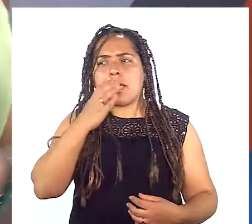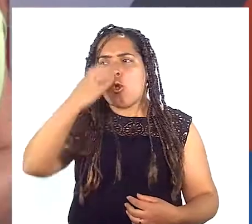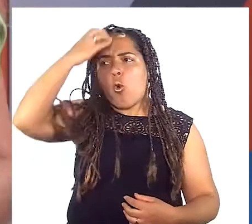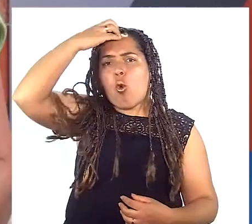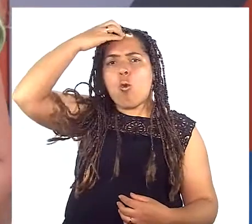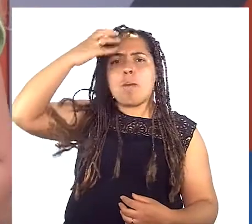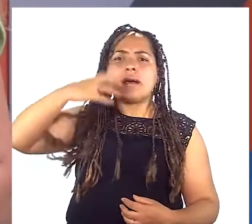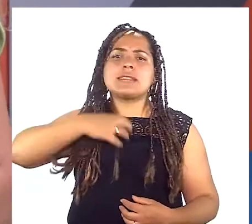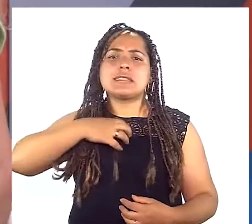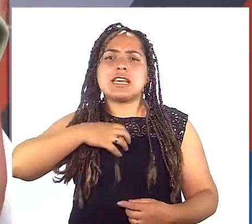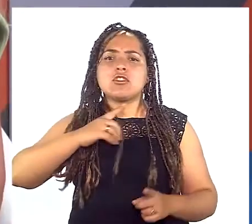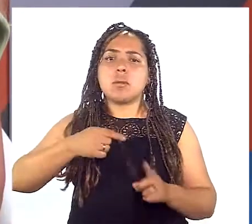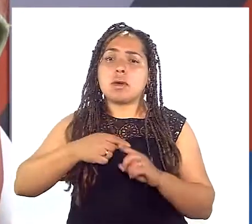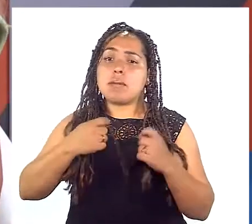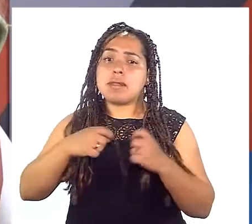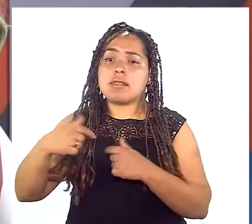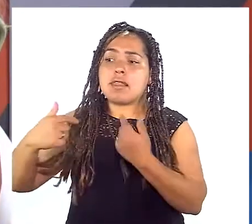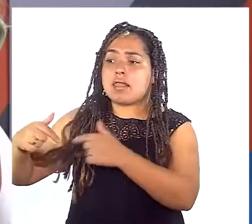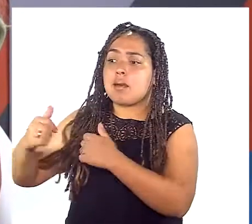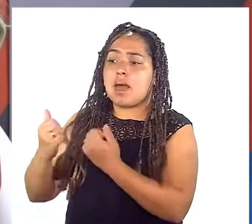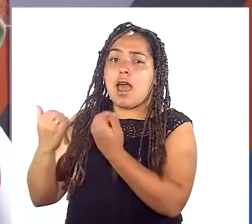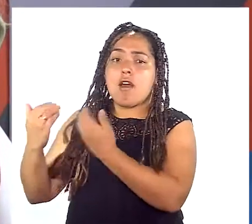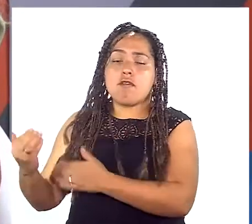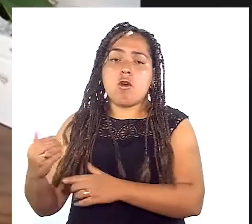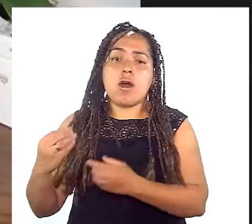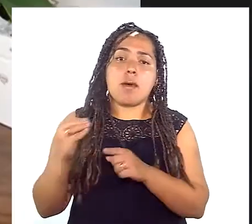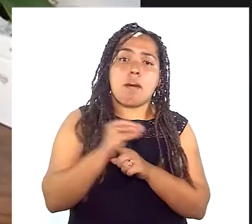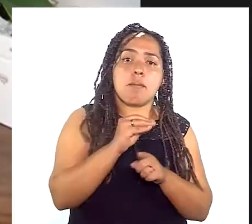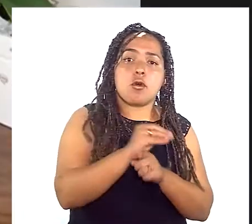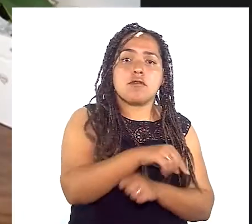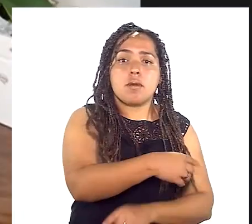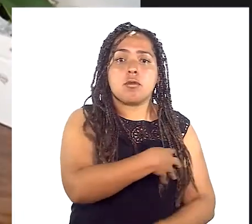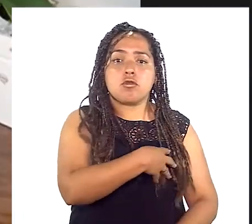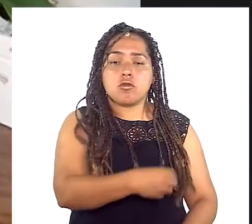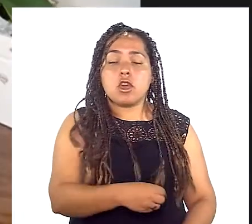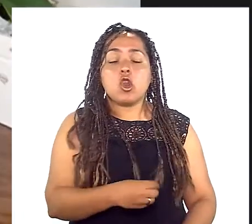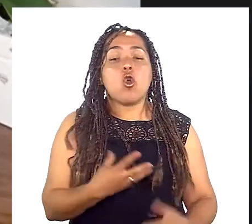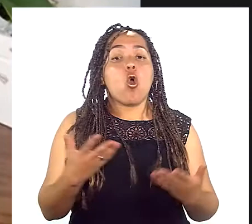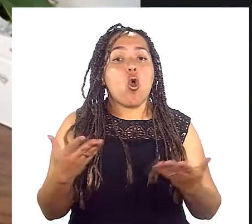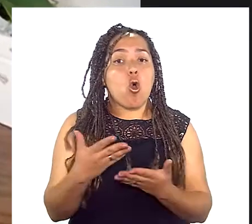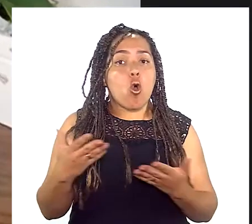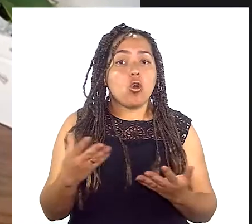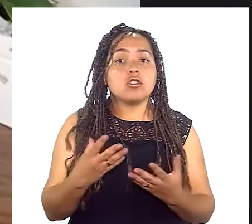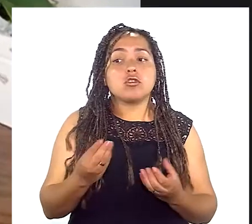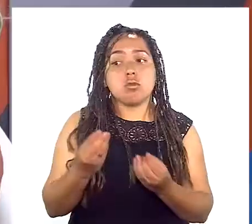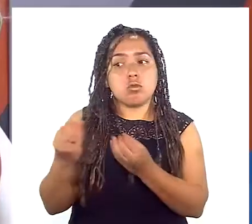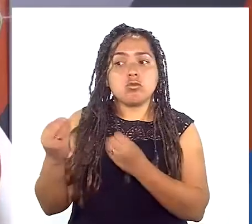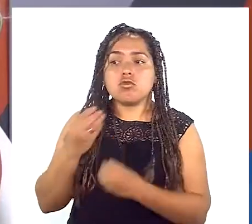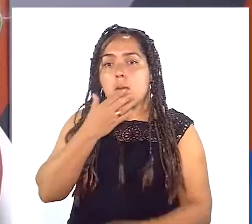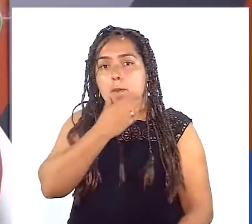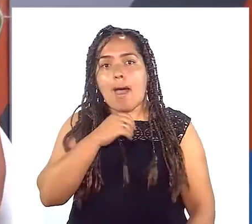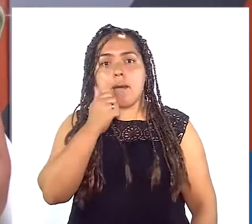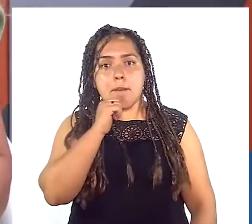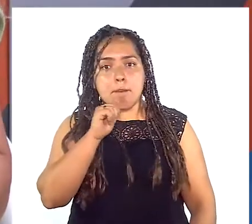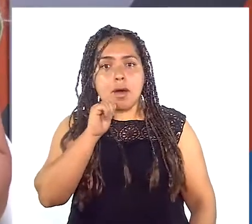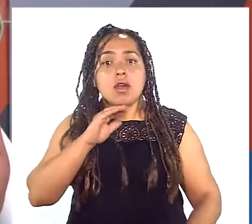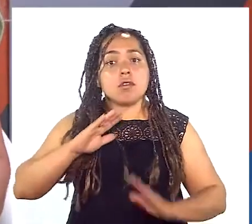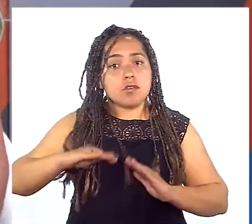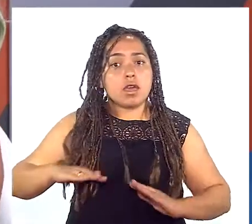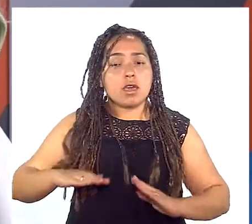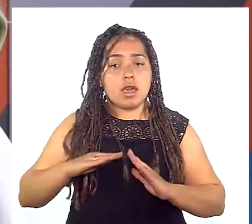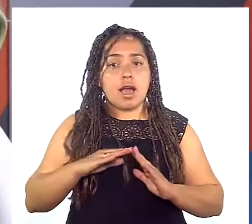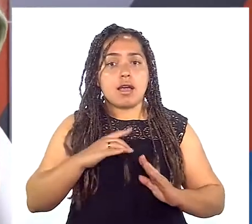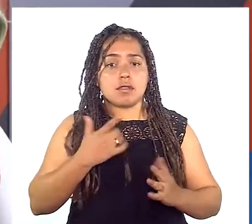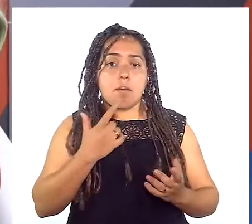culpados porque eles tinham que trabalhar justamente para sustentar os filhos e pouco tempo ficavam com eles. Hoje em dia os pais ficam muito em casa